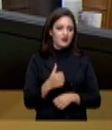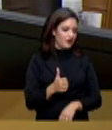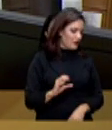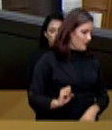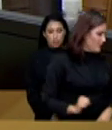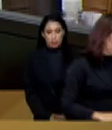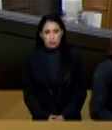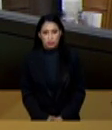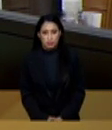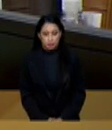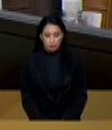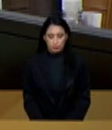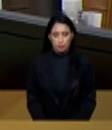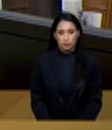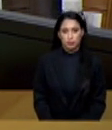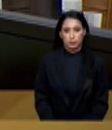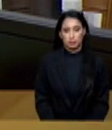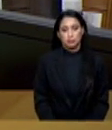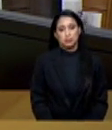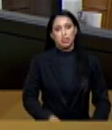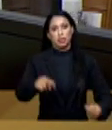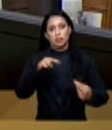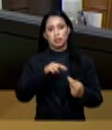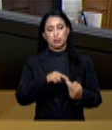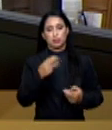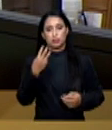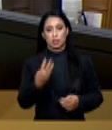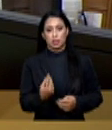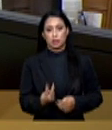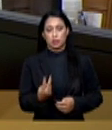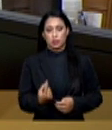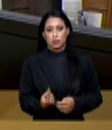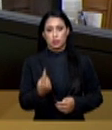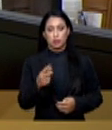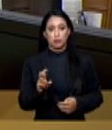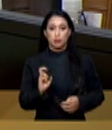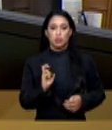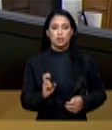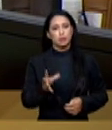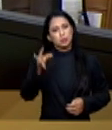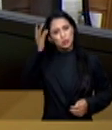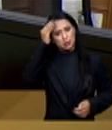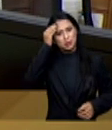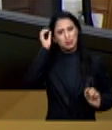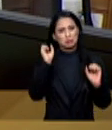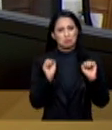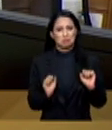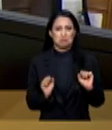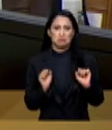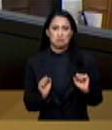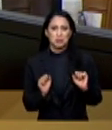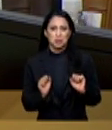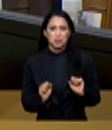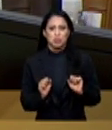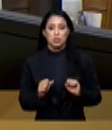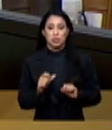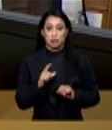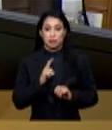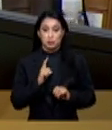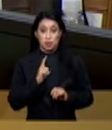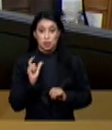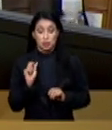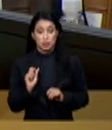1830 inciso 1 2 e 5 por compreender que diante da possibilidade que acima